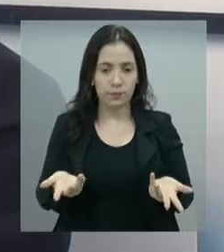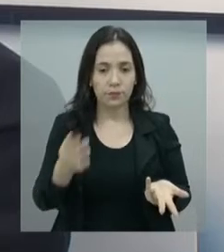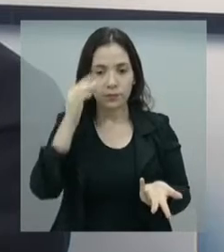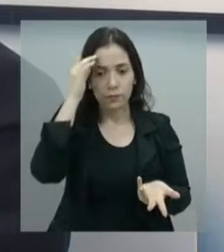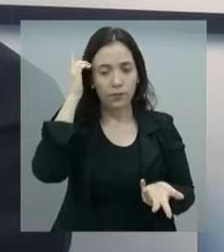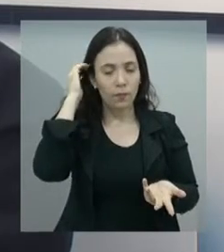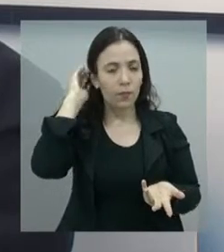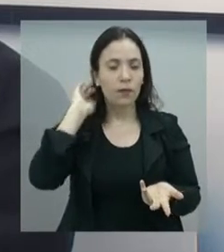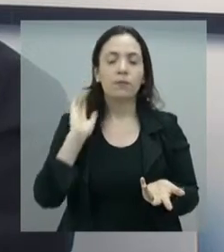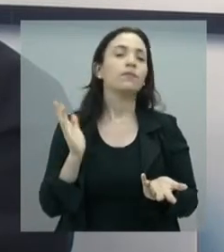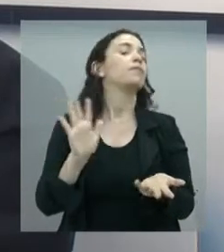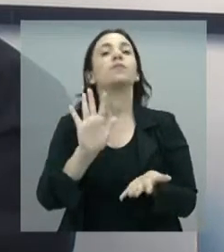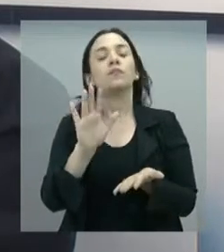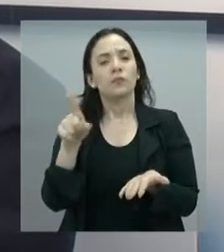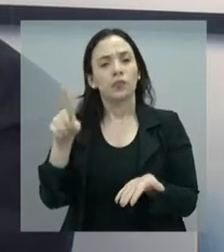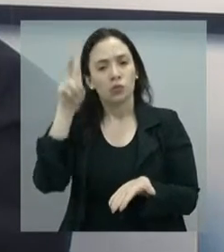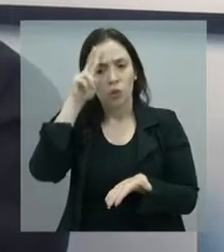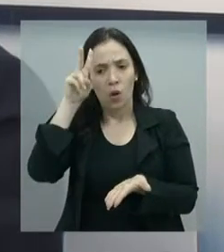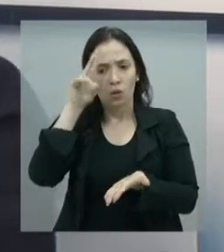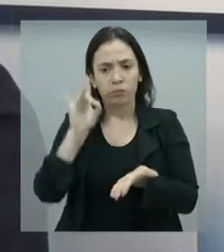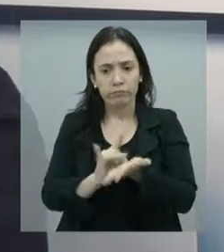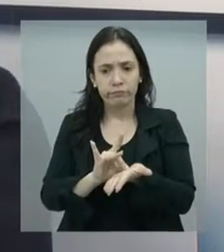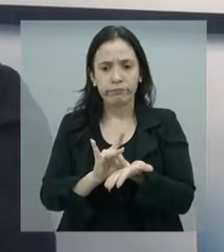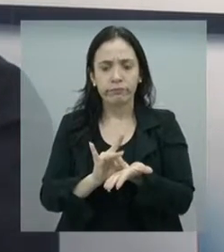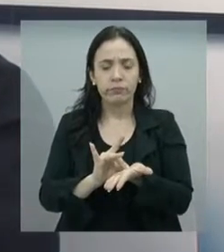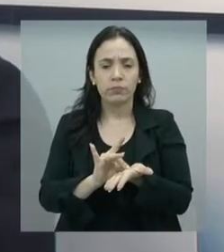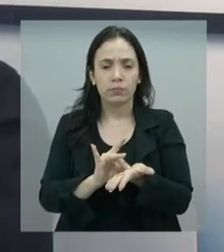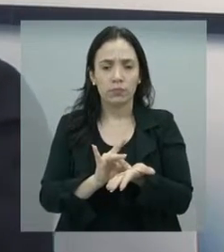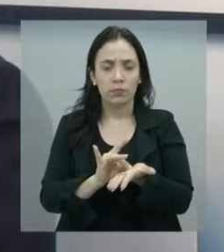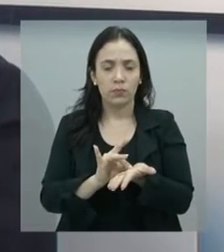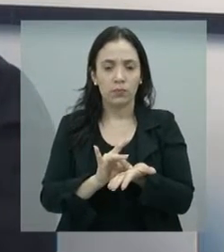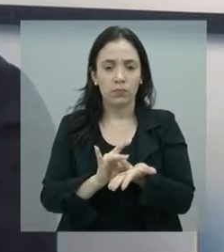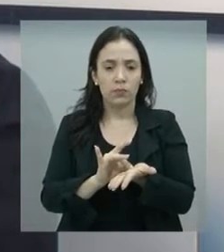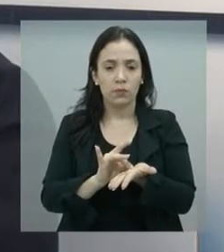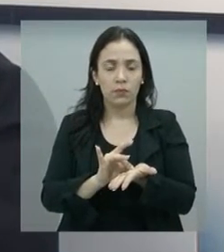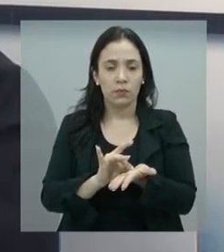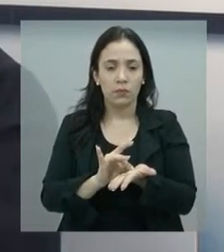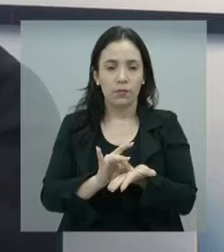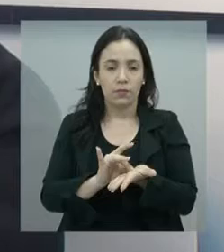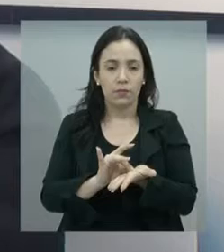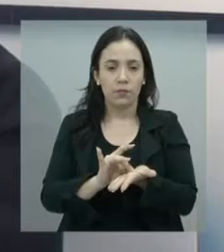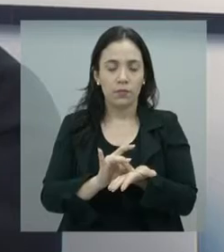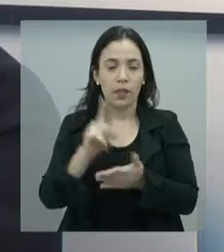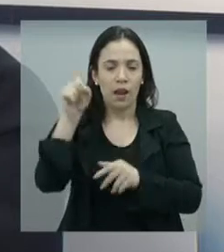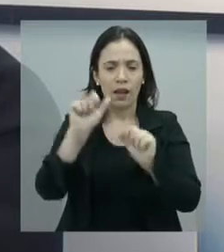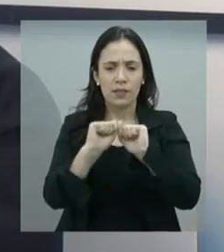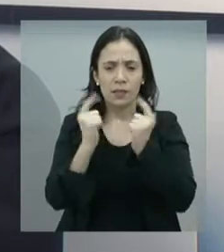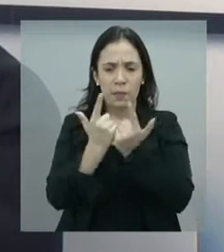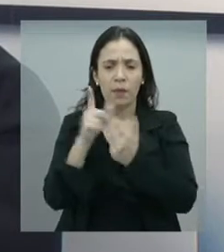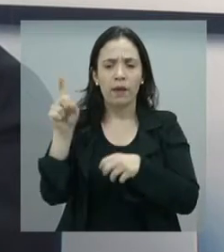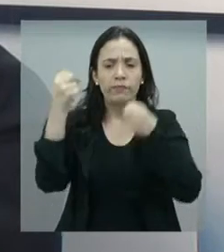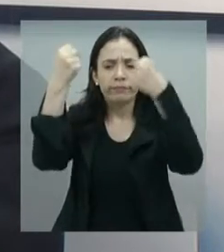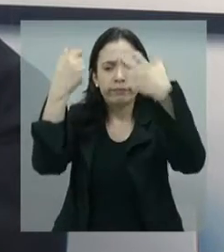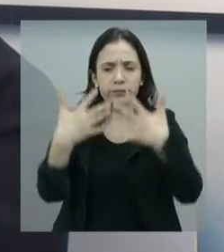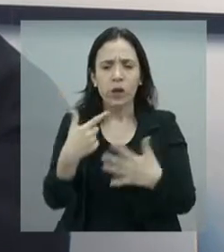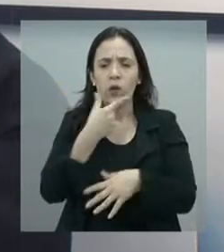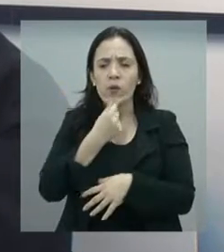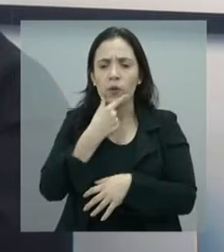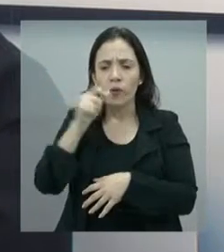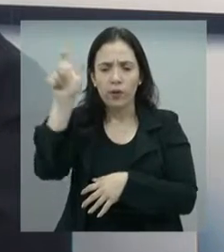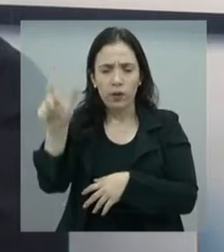queria lhe perguntar se essa história é verdadeira. Meu amigo Eônio não está aqui, que é historiador, nosso companheiro Eônio, lá na Assembleia. Mas deixa eu te fazer uma pergunta aqui,